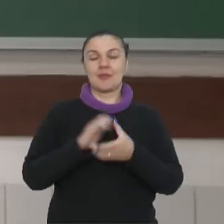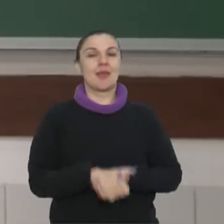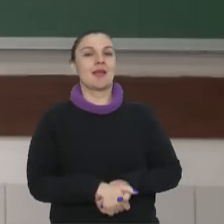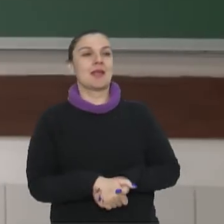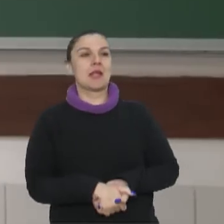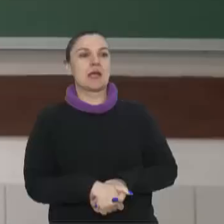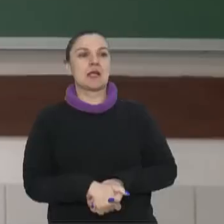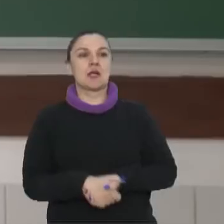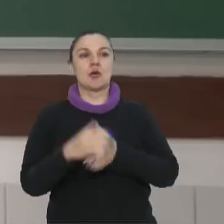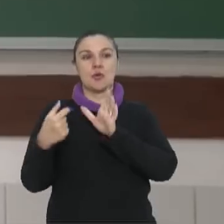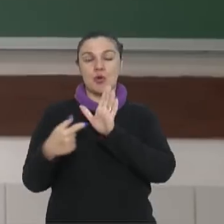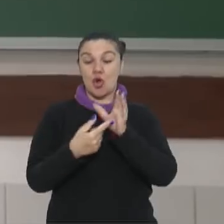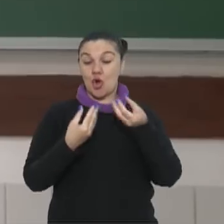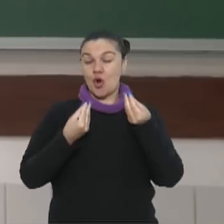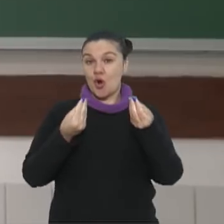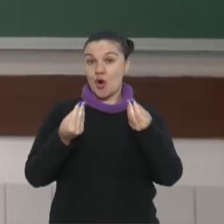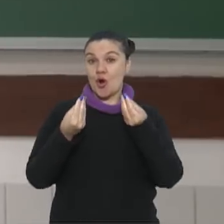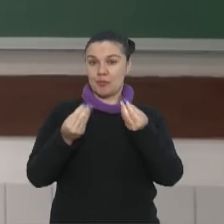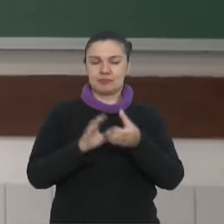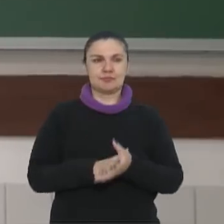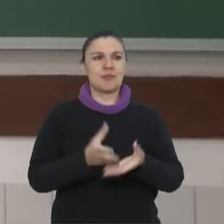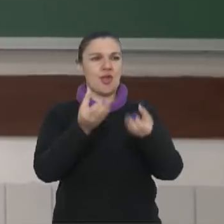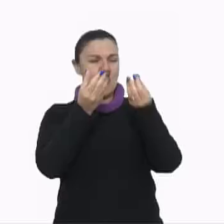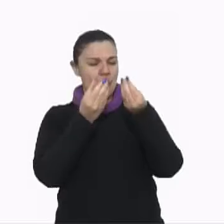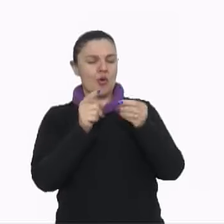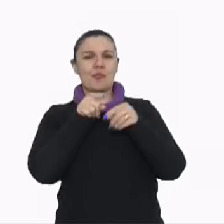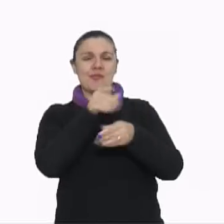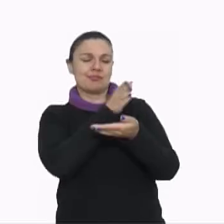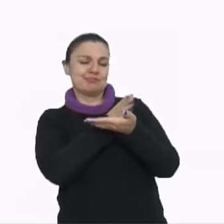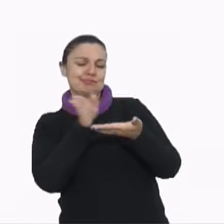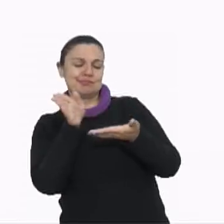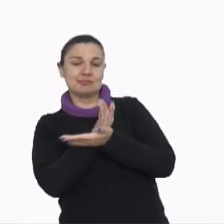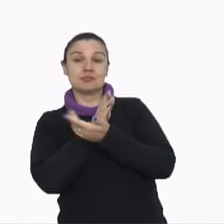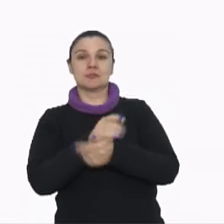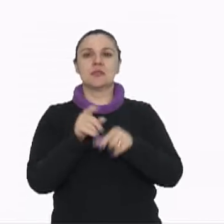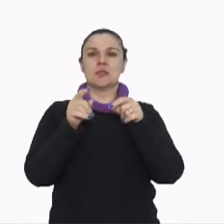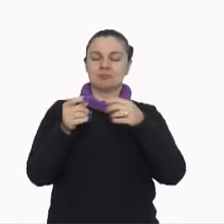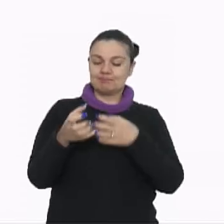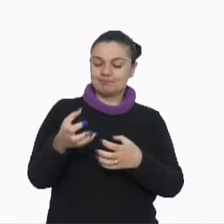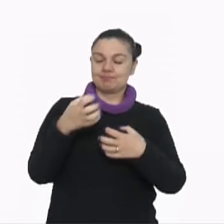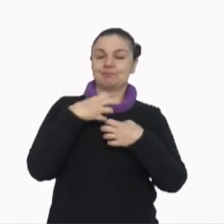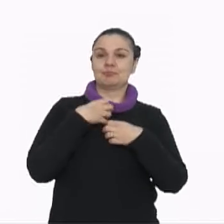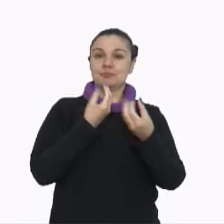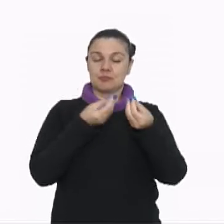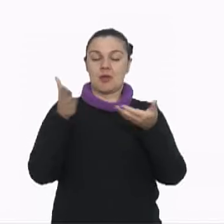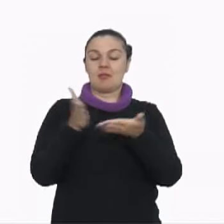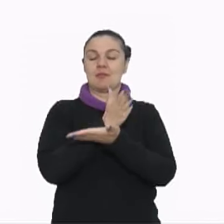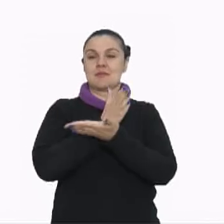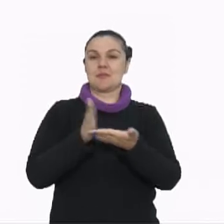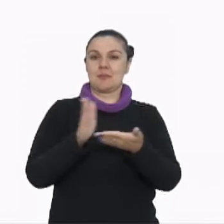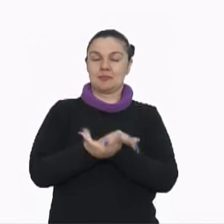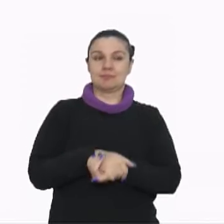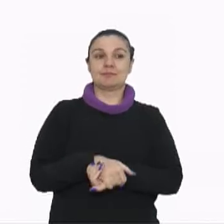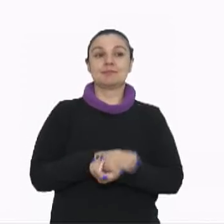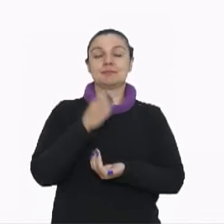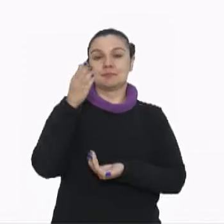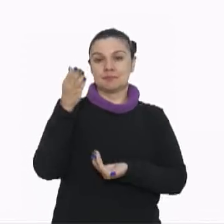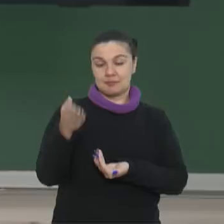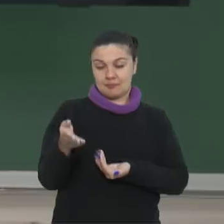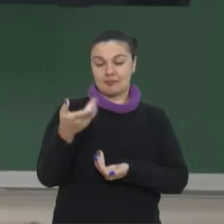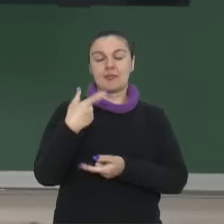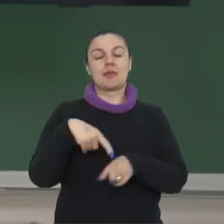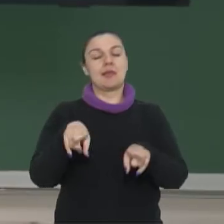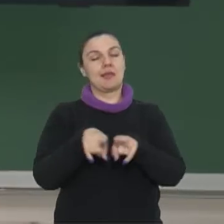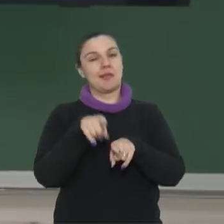gente colocou destacado o como. Como você as classifica? O modo como ele classifica. Então, aqui a gente tem,